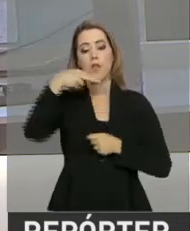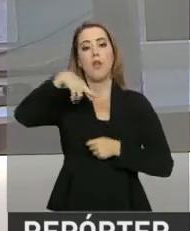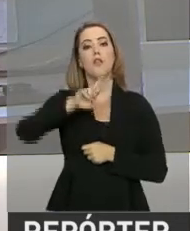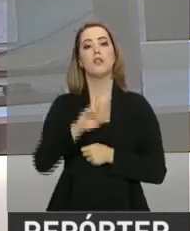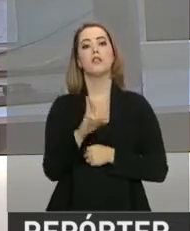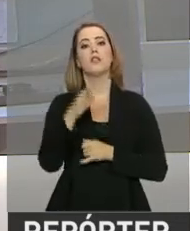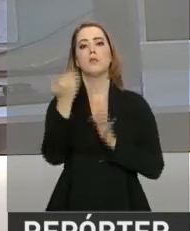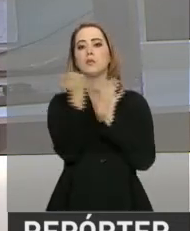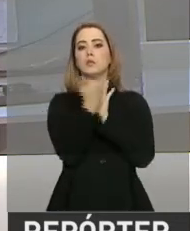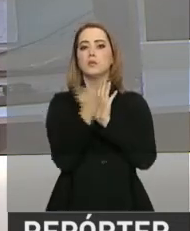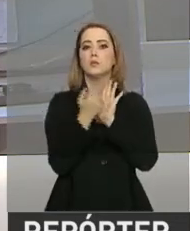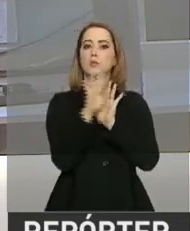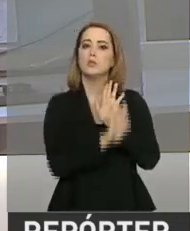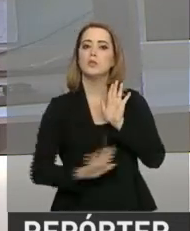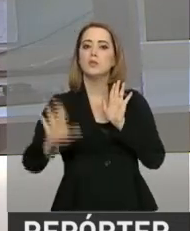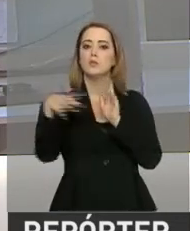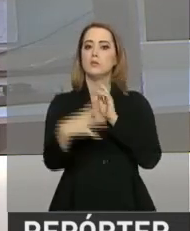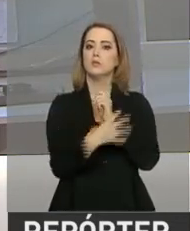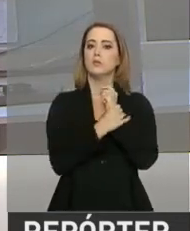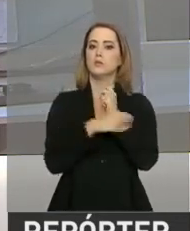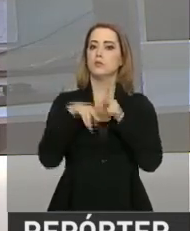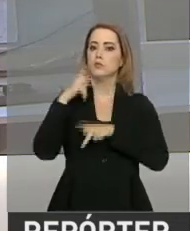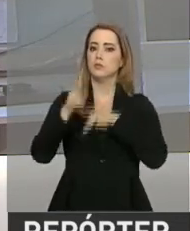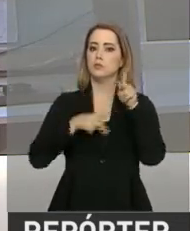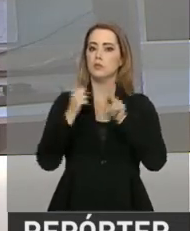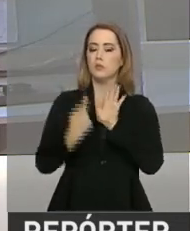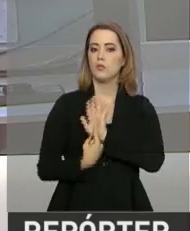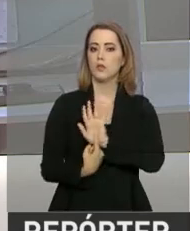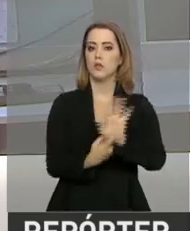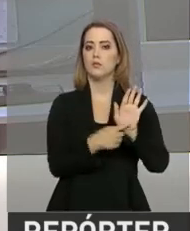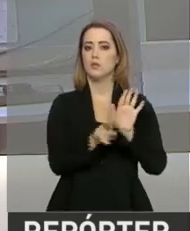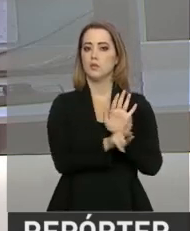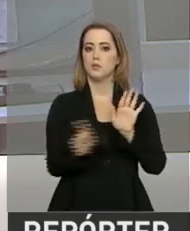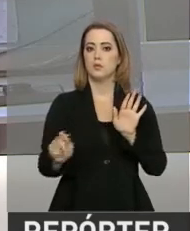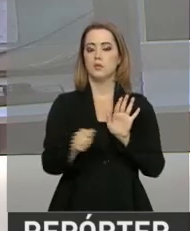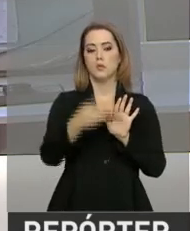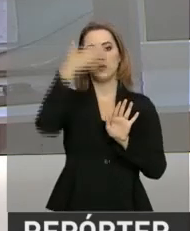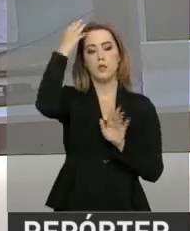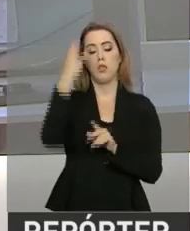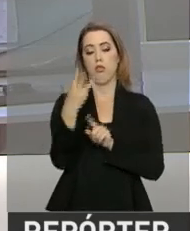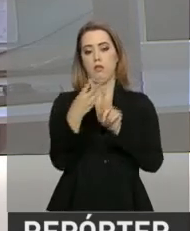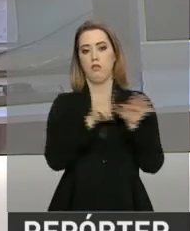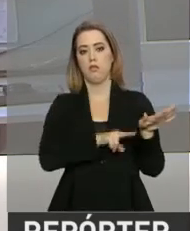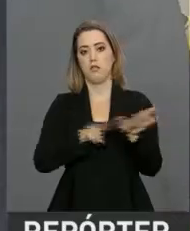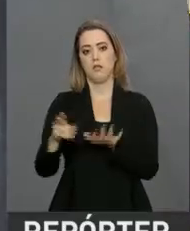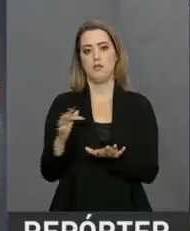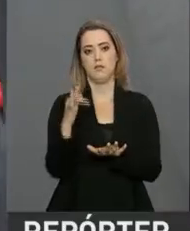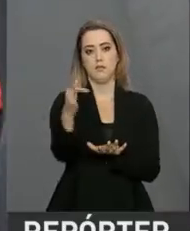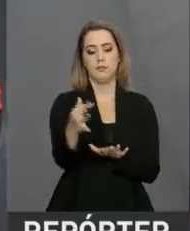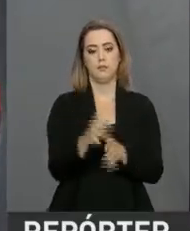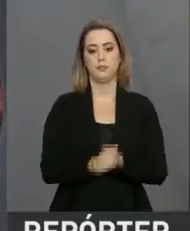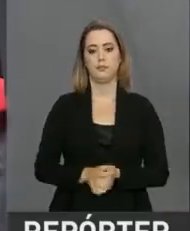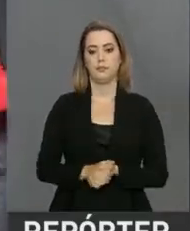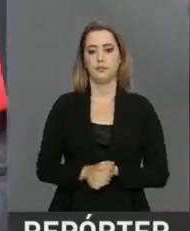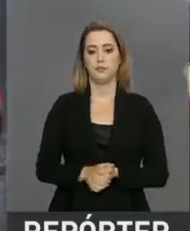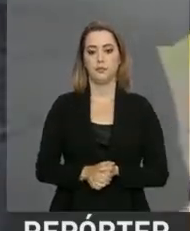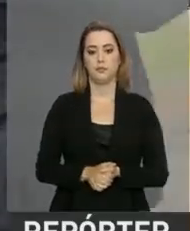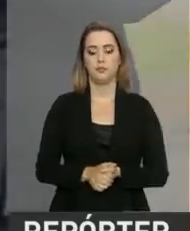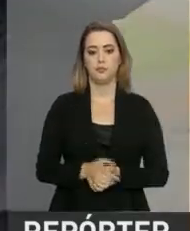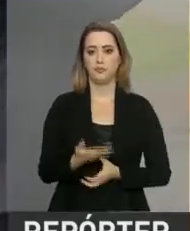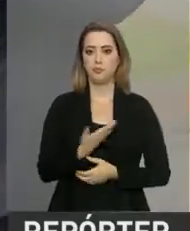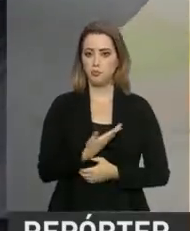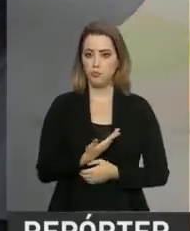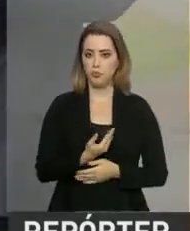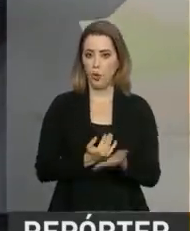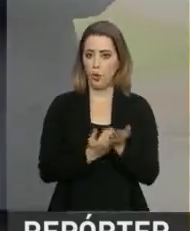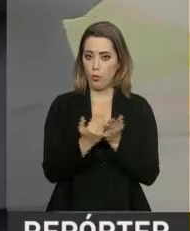plano nacional de segurança pública que deve ser apresentado ao presidente michel temer em até três semanas desde o momento em que